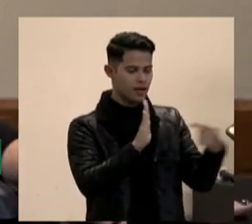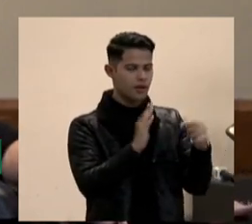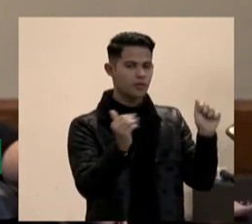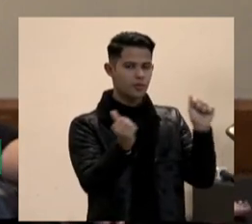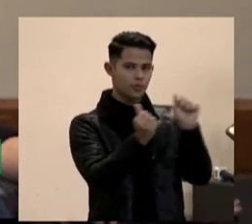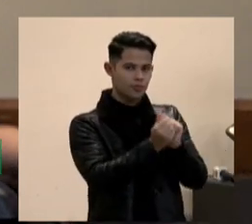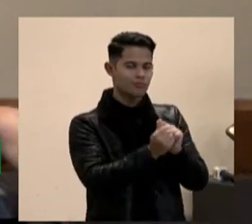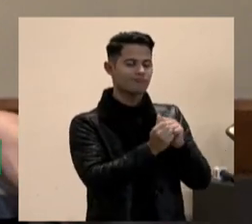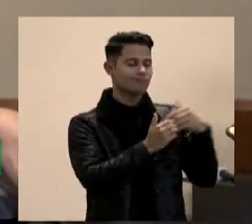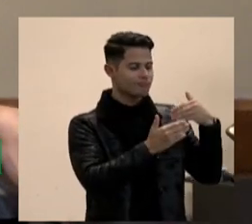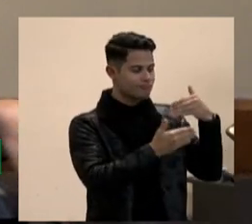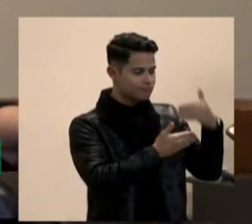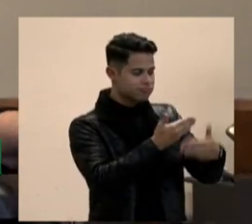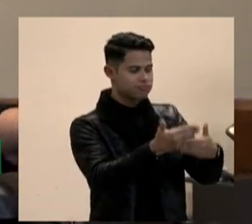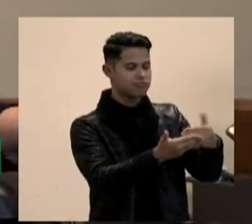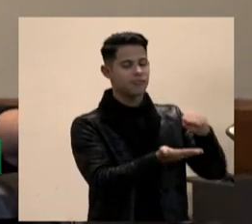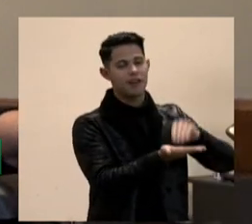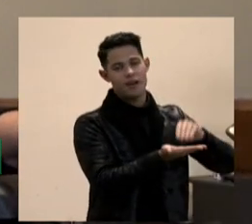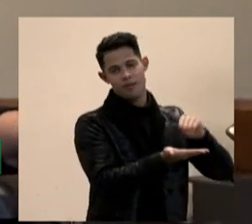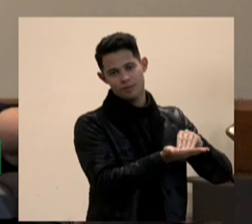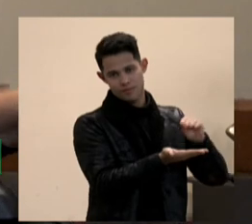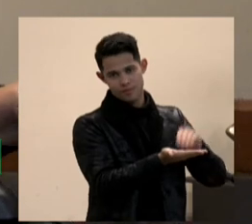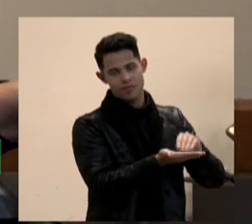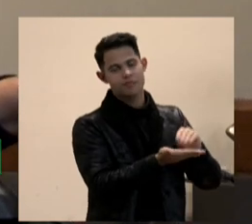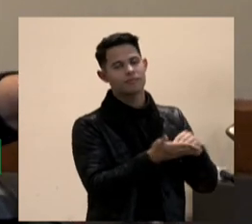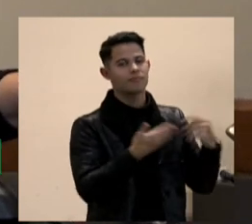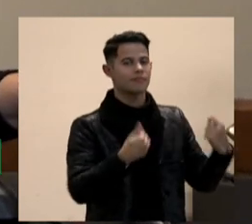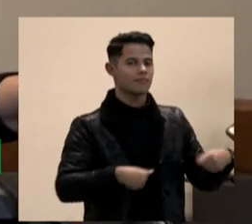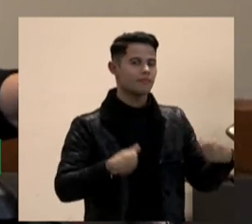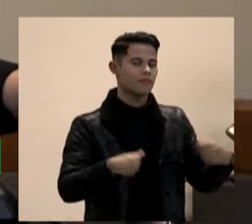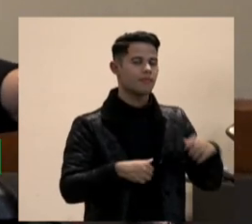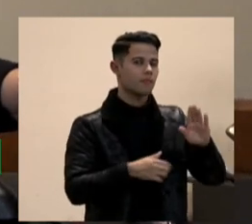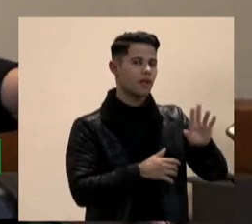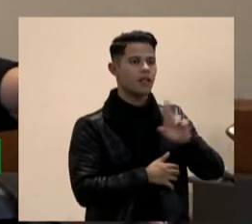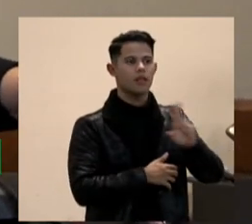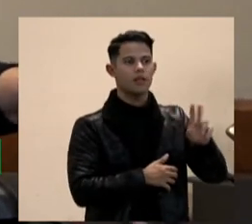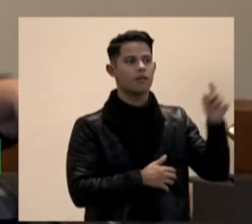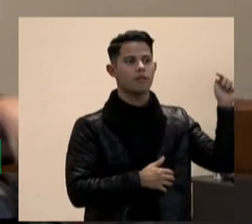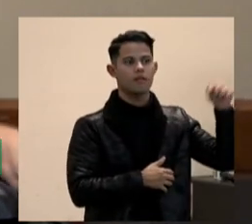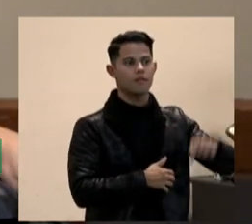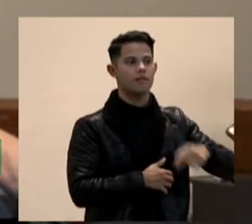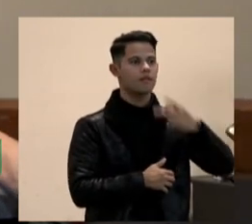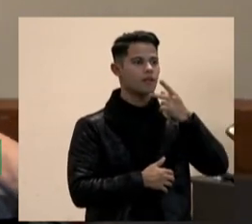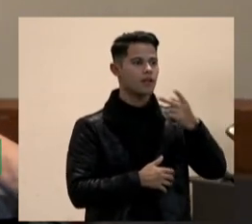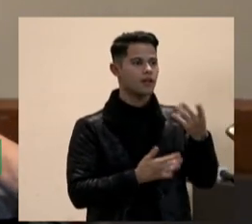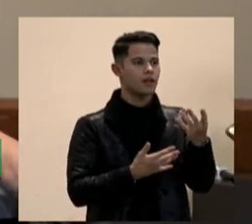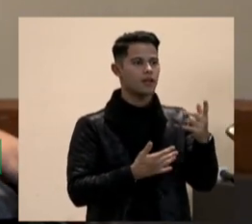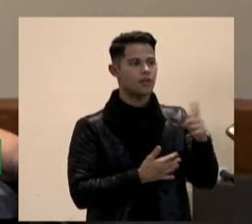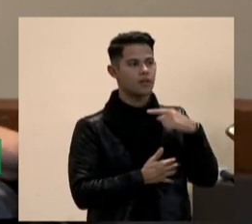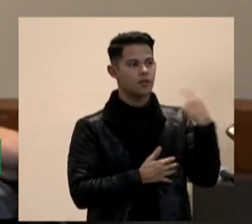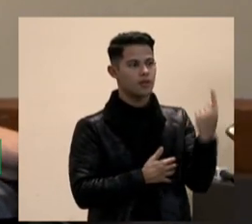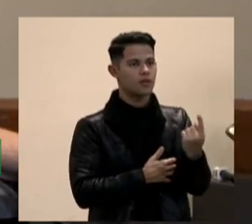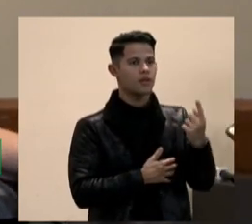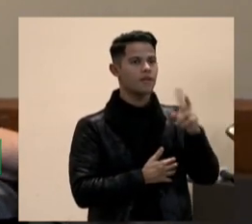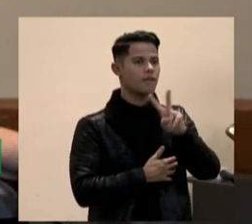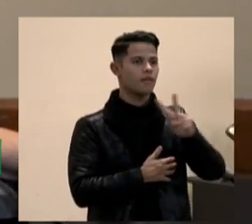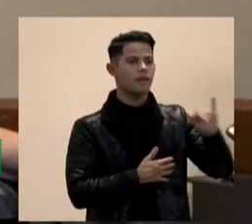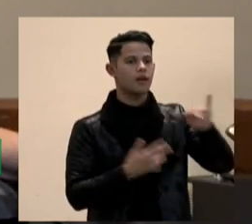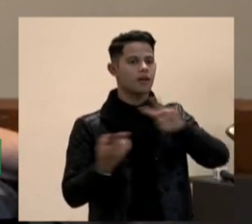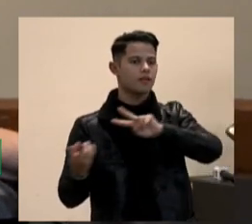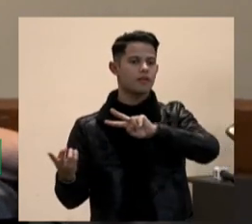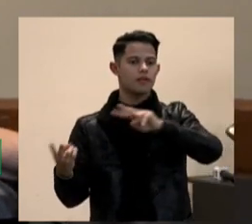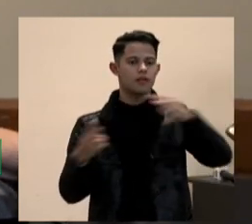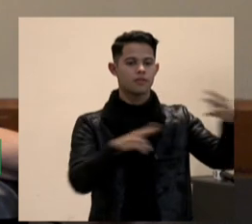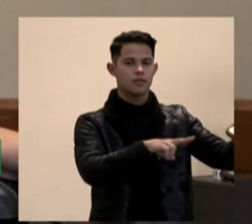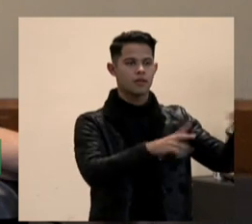nesse caminho, então também é necessário, né, aqui não estou dizendo que a gente vai transferir para outro